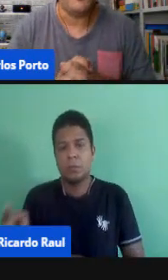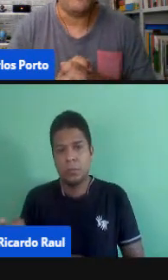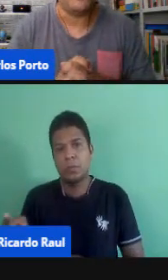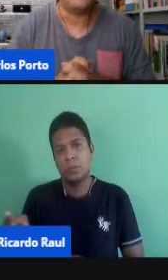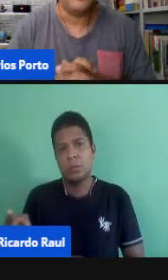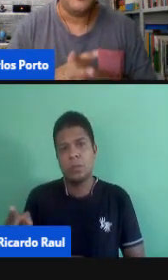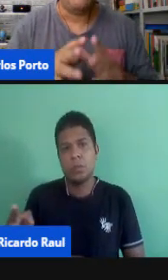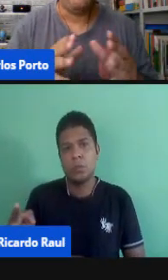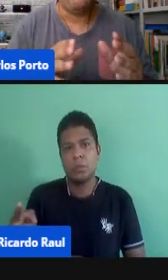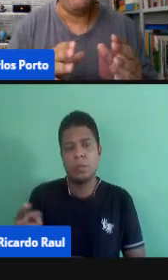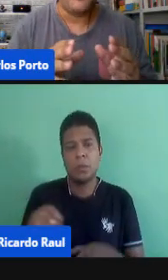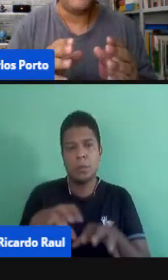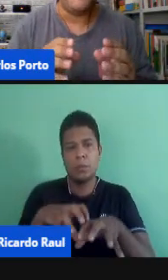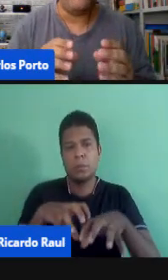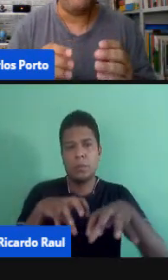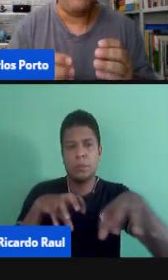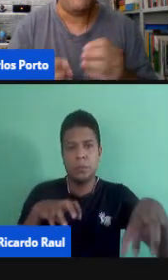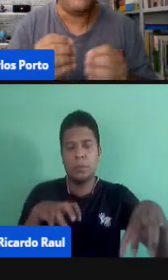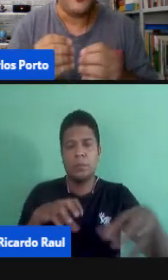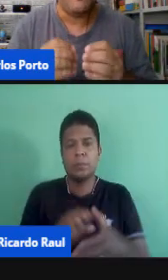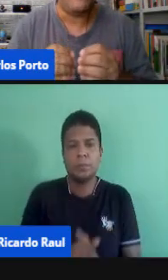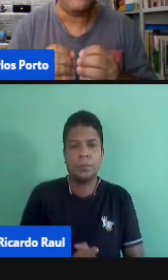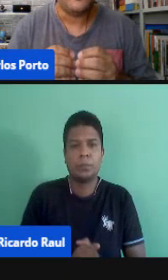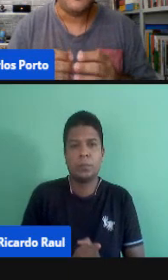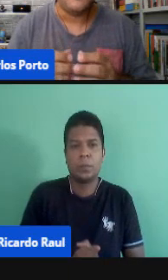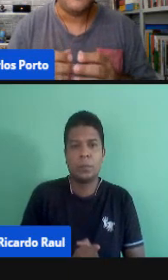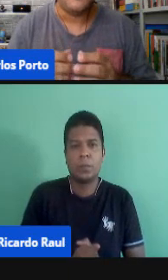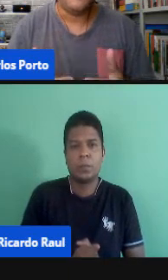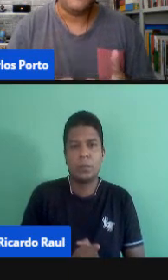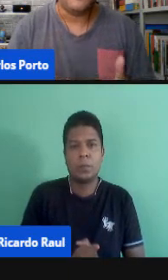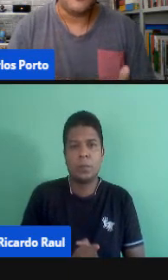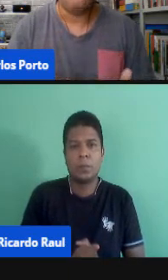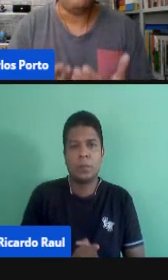de trabalho remoto, para que nós possamos